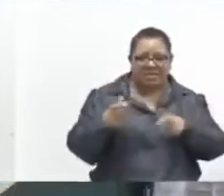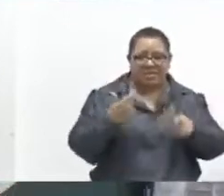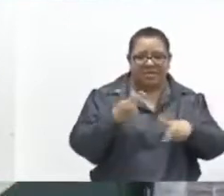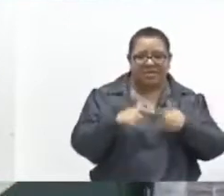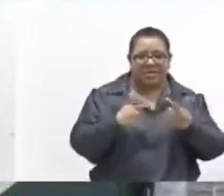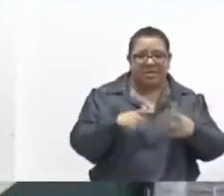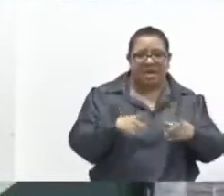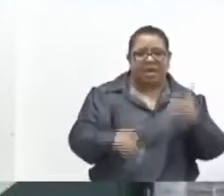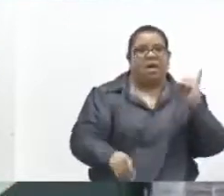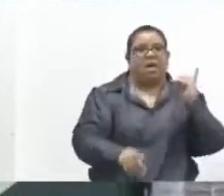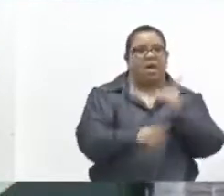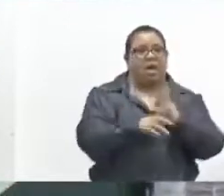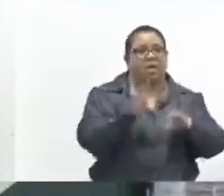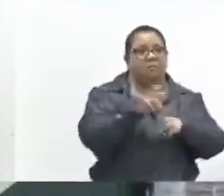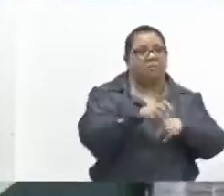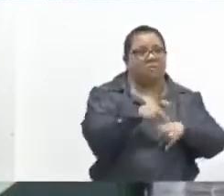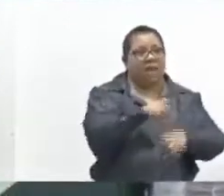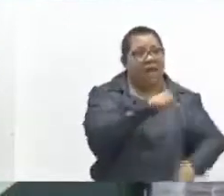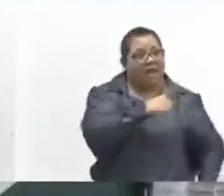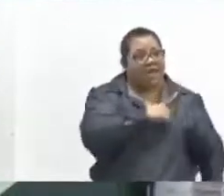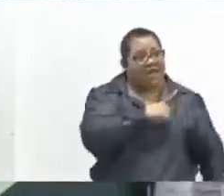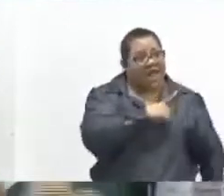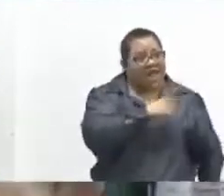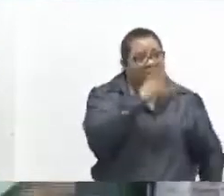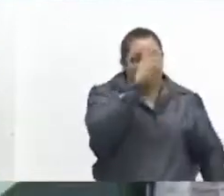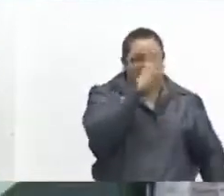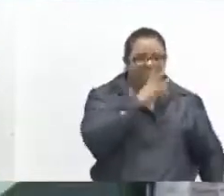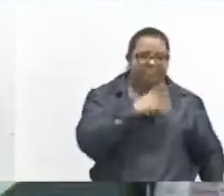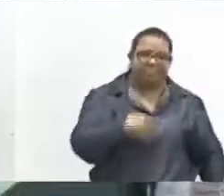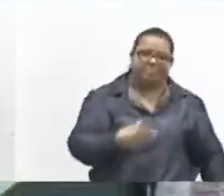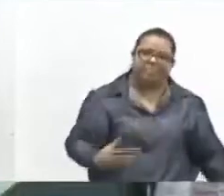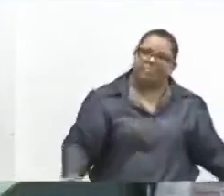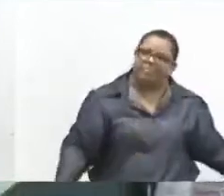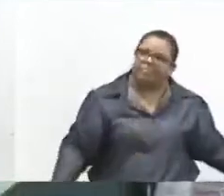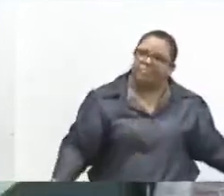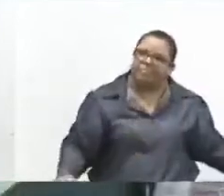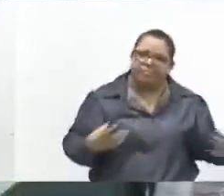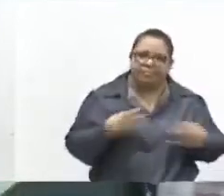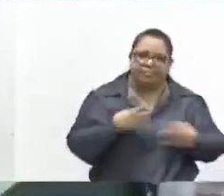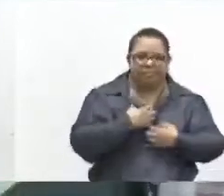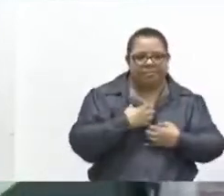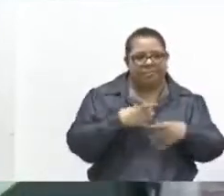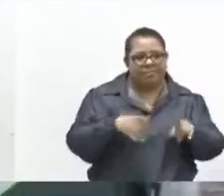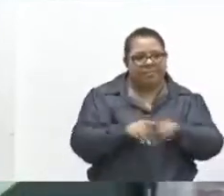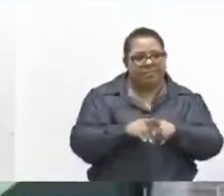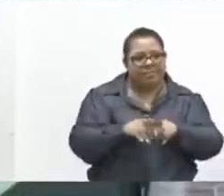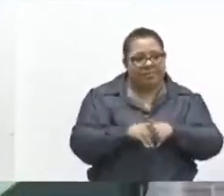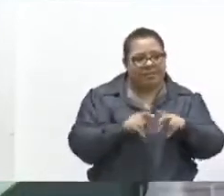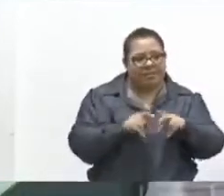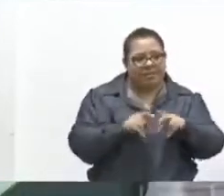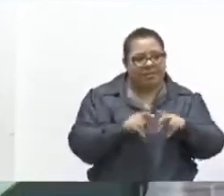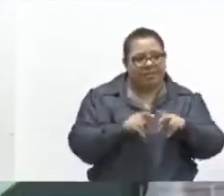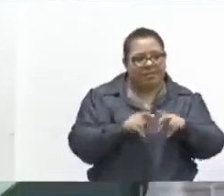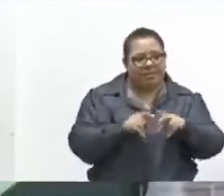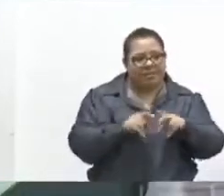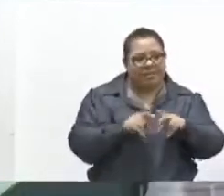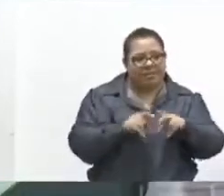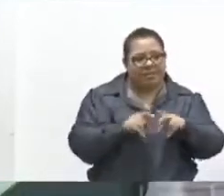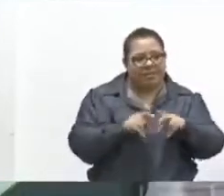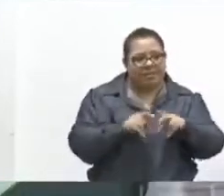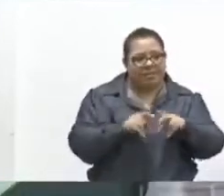gente vai descobrir, quando se formou, que aquilo lá existe. Então é nesse sentido também que vem outros tipos